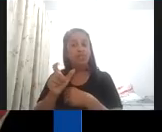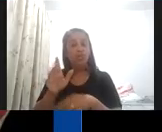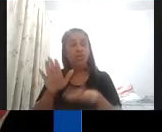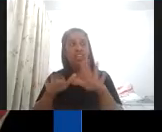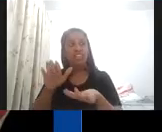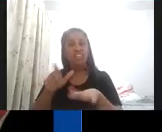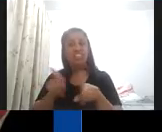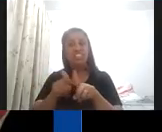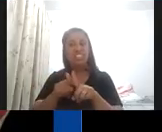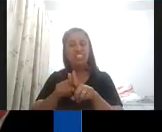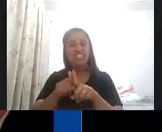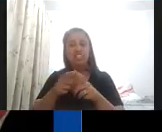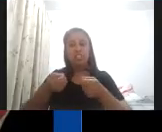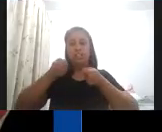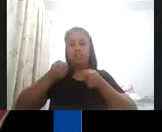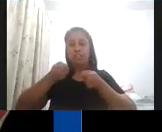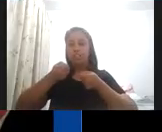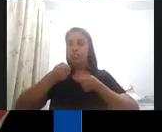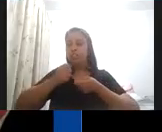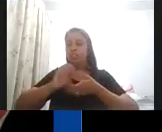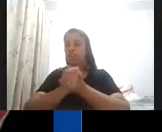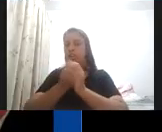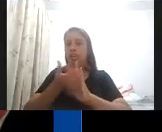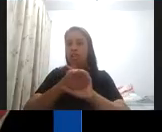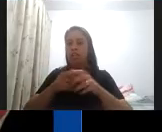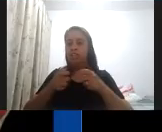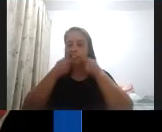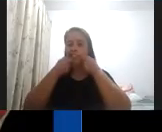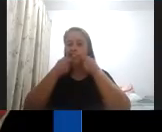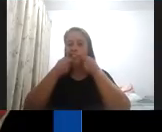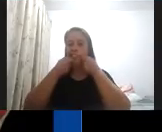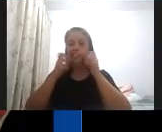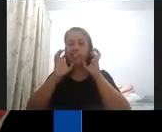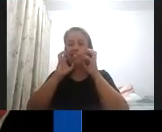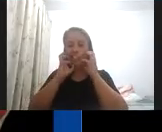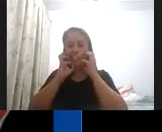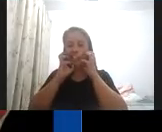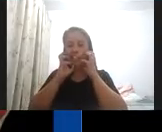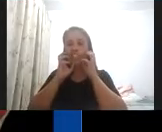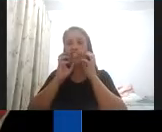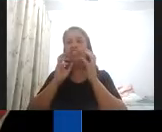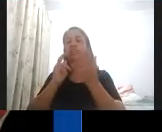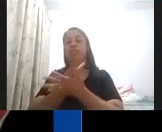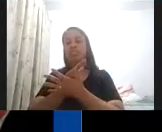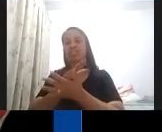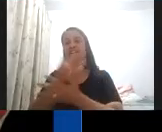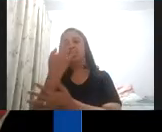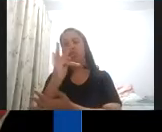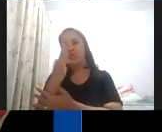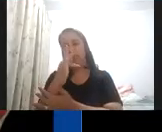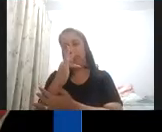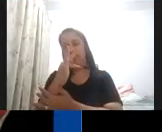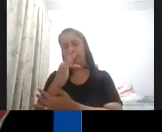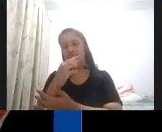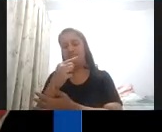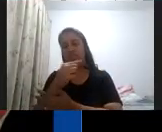muita tensão e, consequentemente, apertam excessivamente a mandíbula. Masseter e temporal, são os flexores da mandíbula.